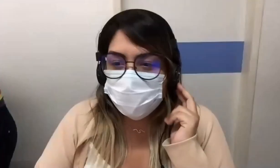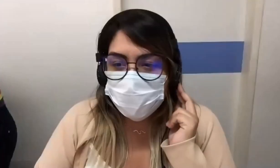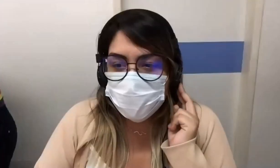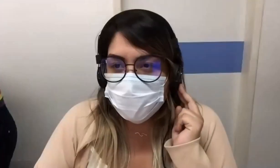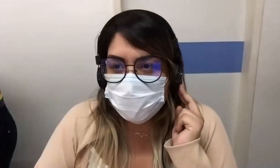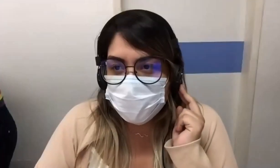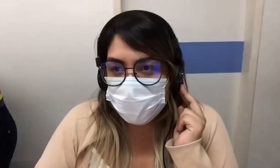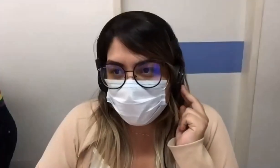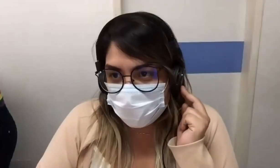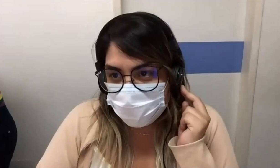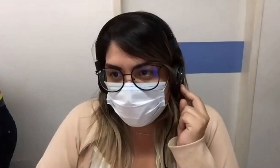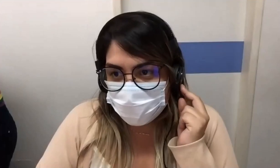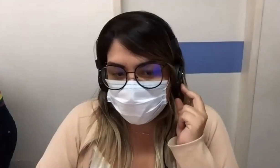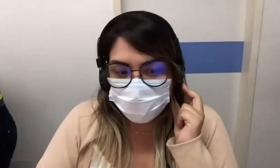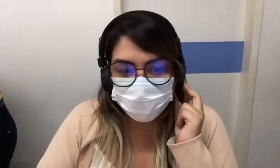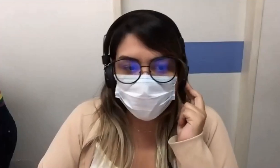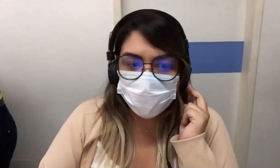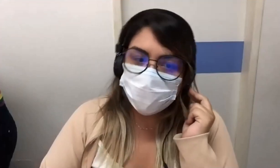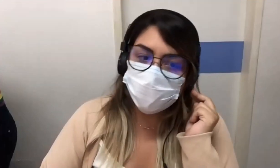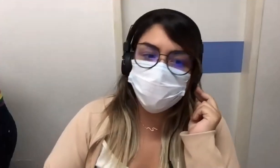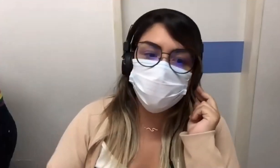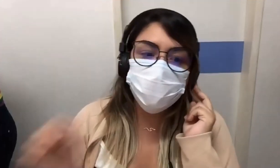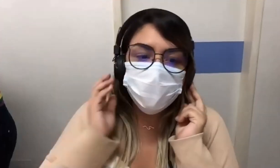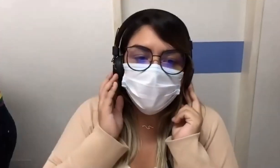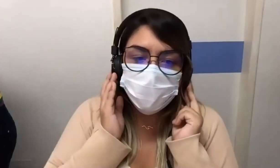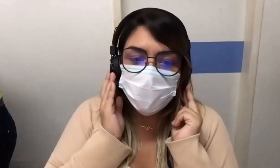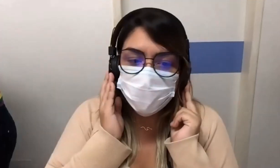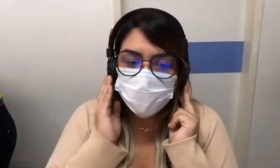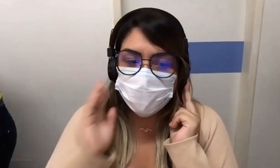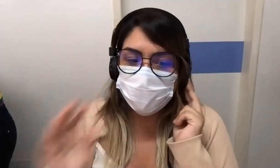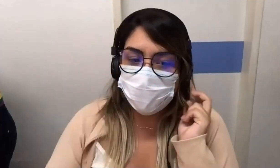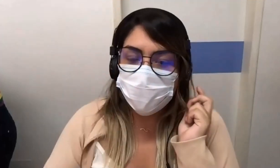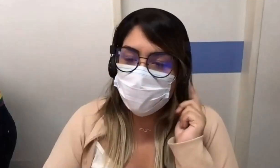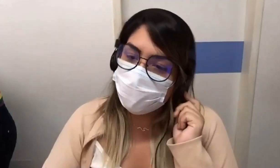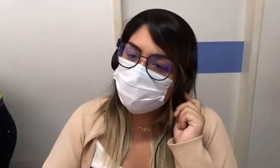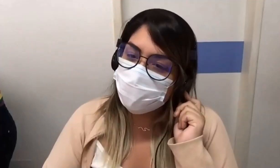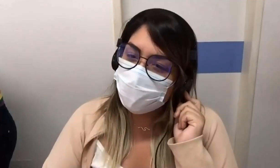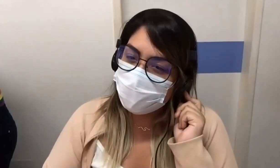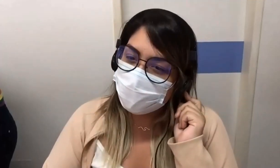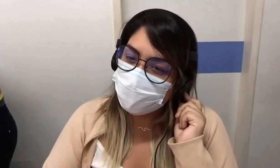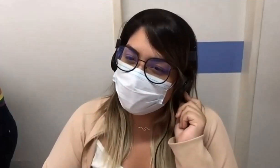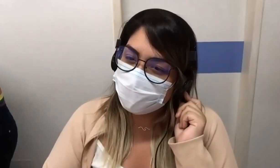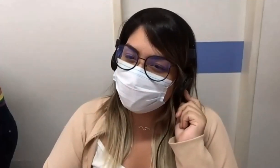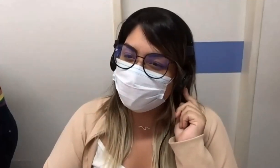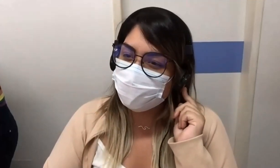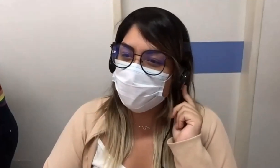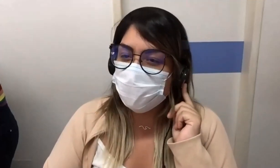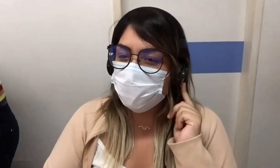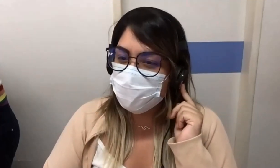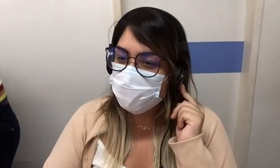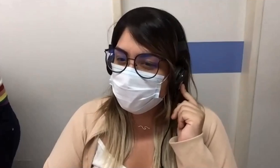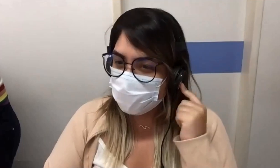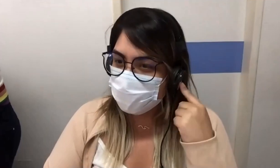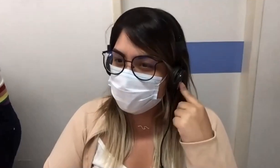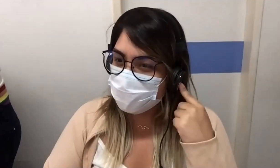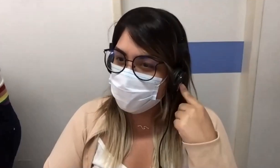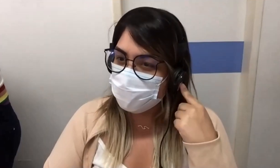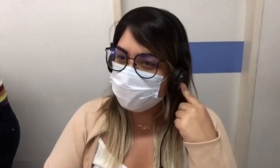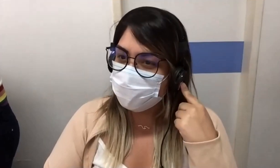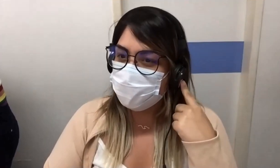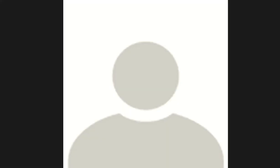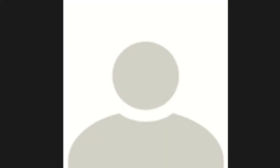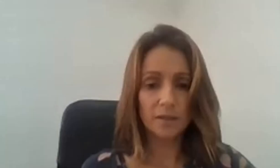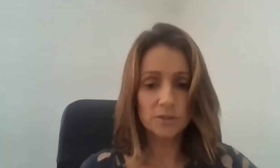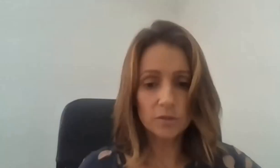Pronto, agora passamos a palavra para a doutora Laurice Siqueira e boa palestra. Qualquer coisa, estamos aqui à